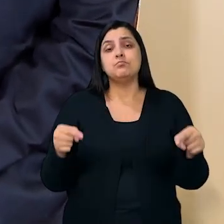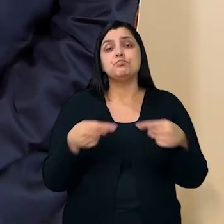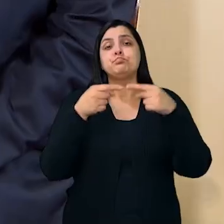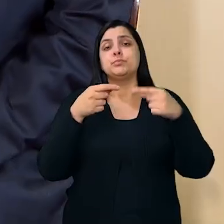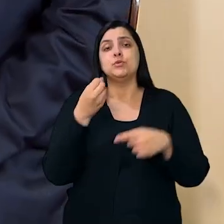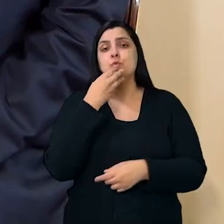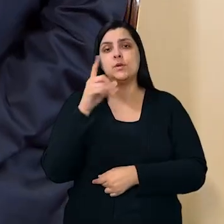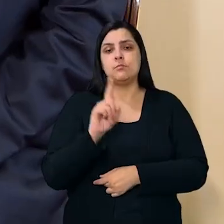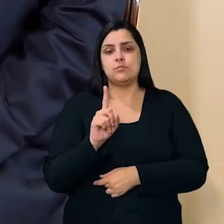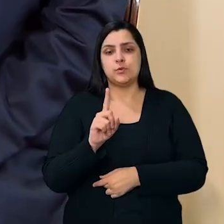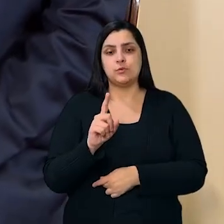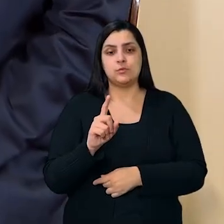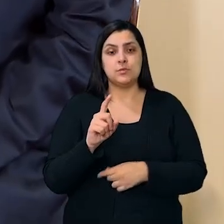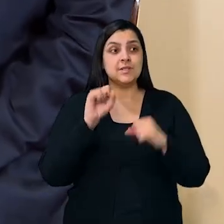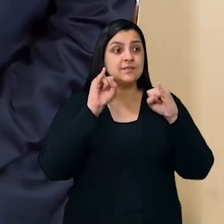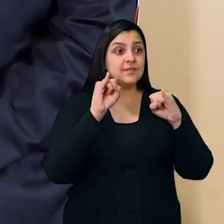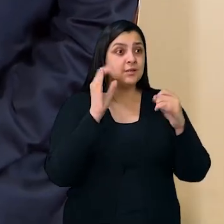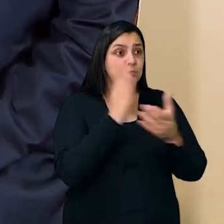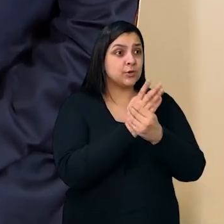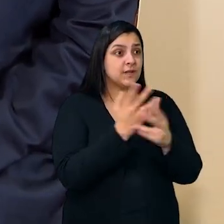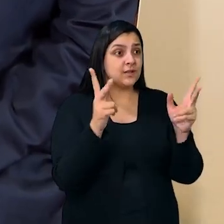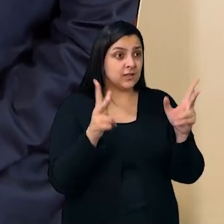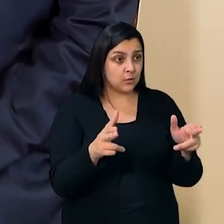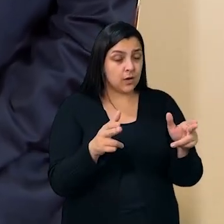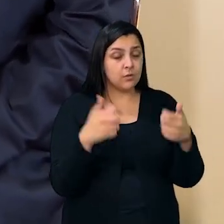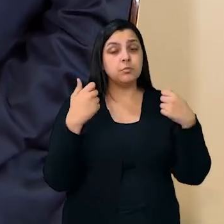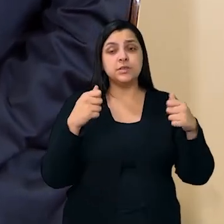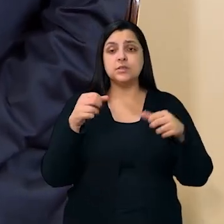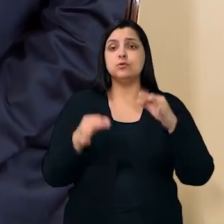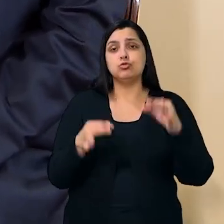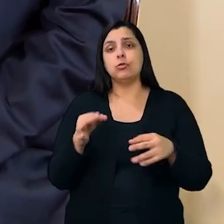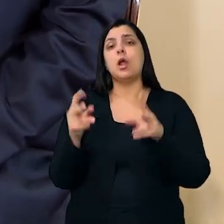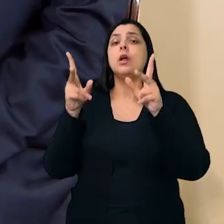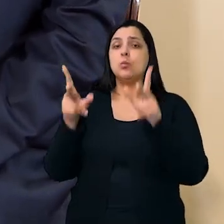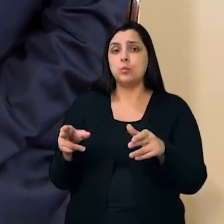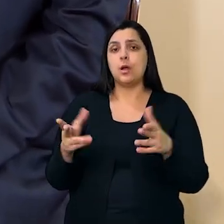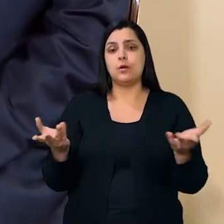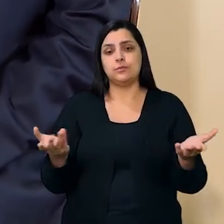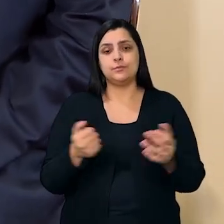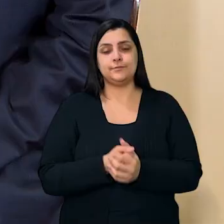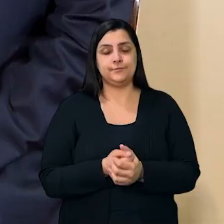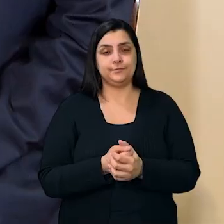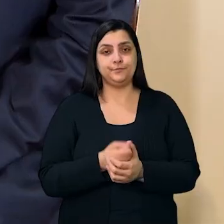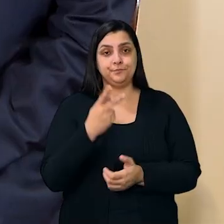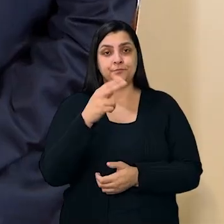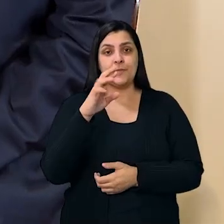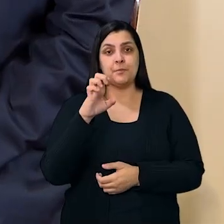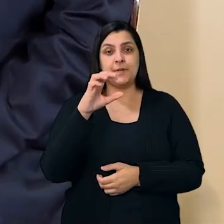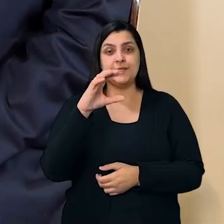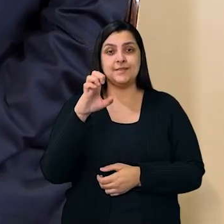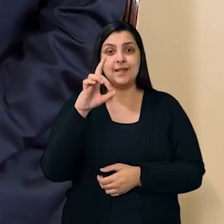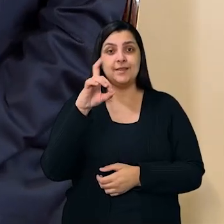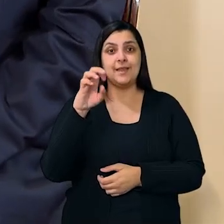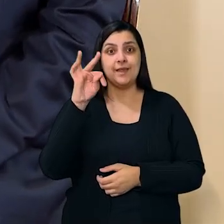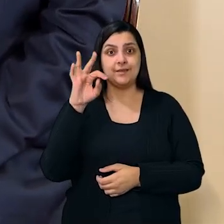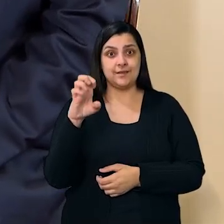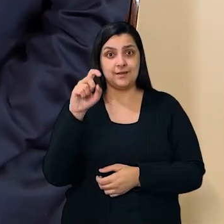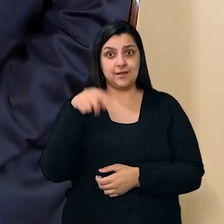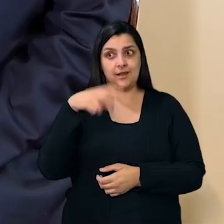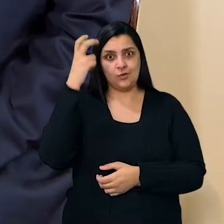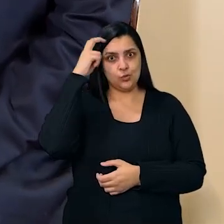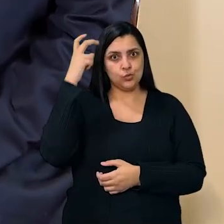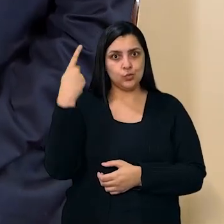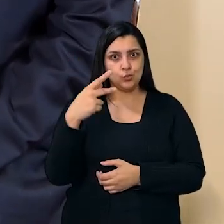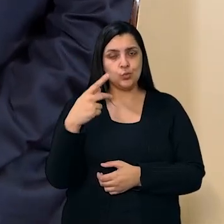os casos iguais sejam julgados de maneira igual. E o precedente, a cultura do